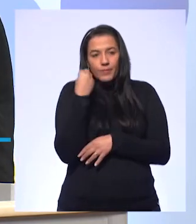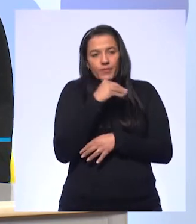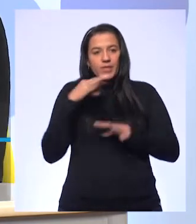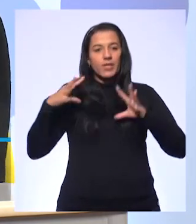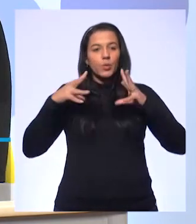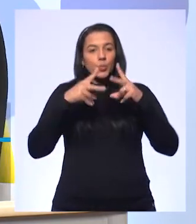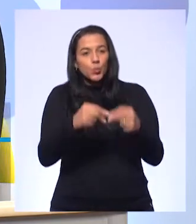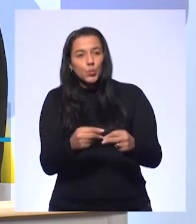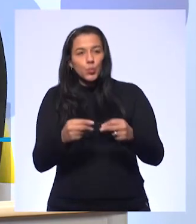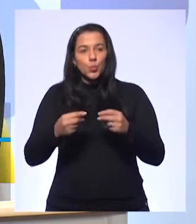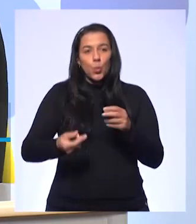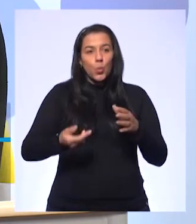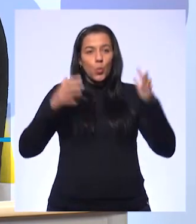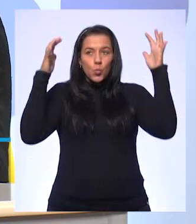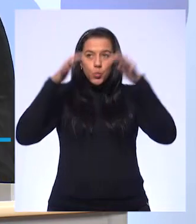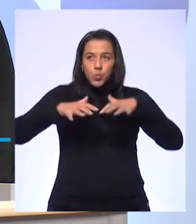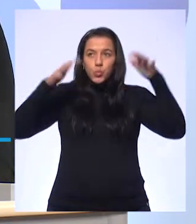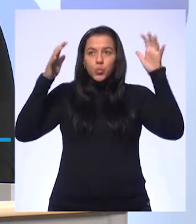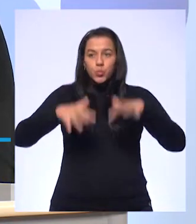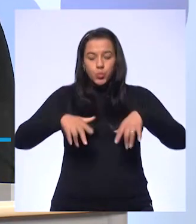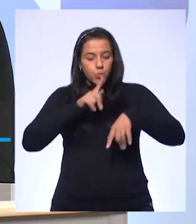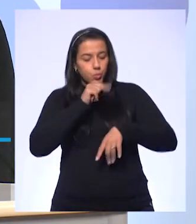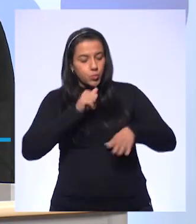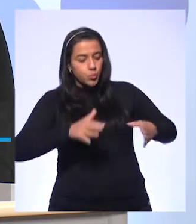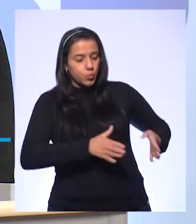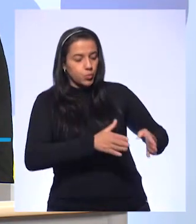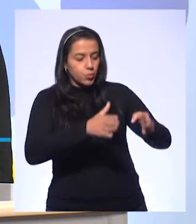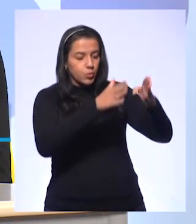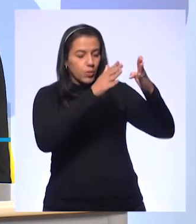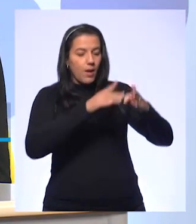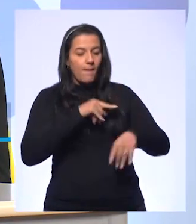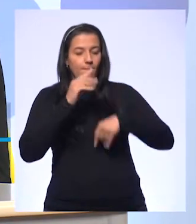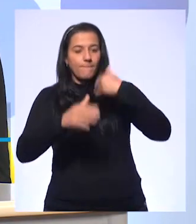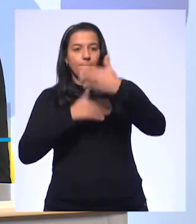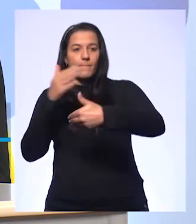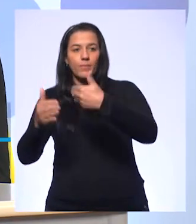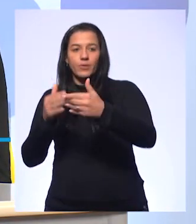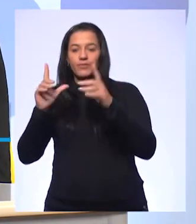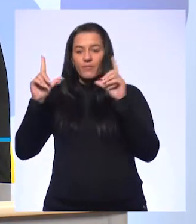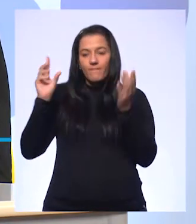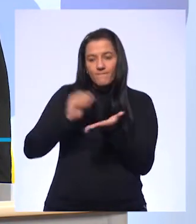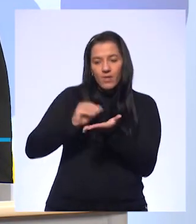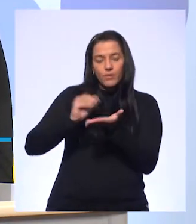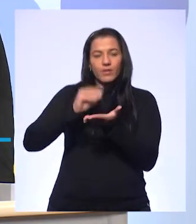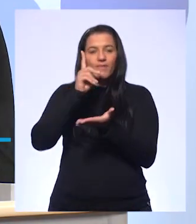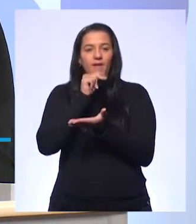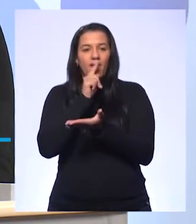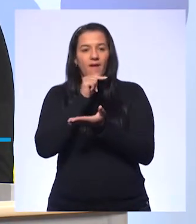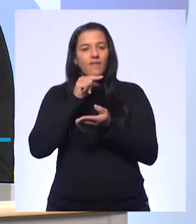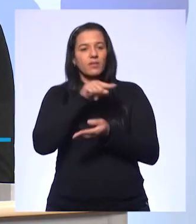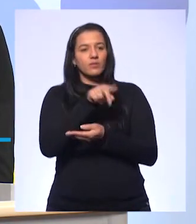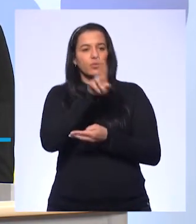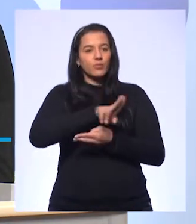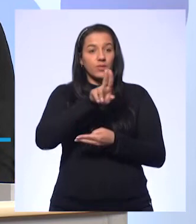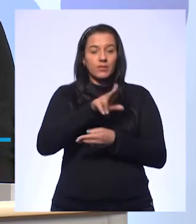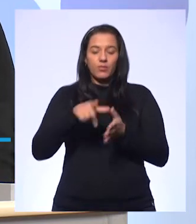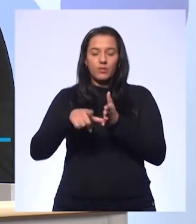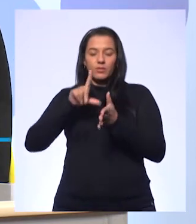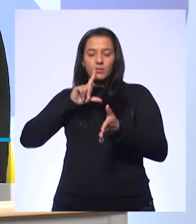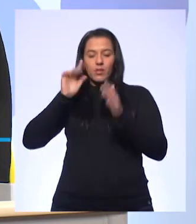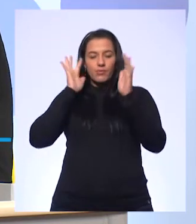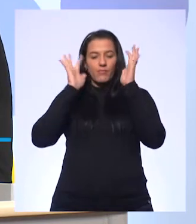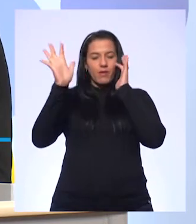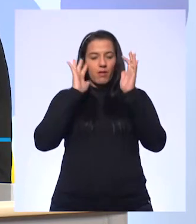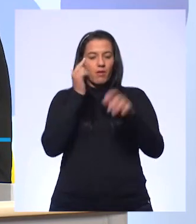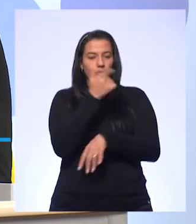máximo daquela alta ali do leito do rio, para passar depois os períodos sem água. Então, se os egípcios não tivessem pensado nisso, talvez